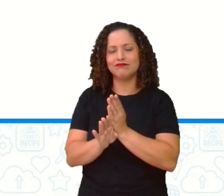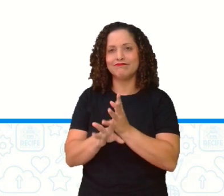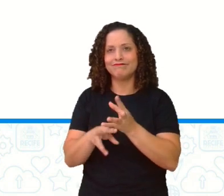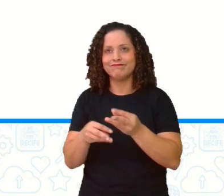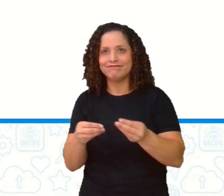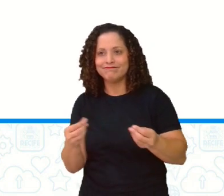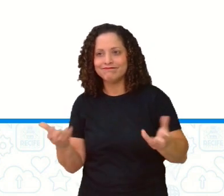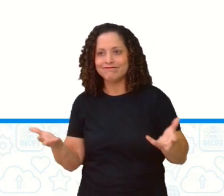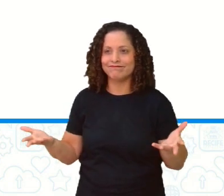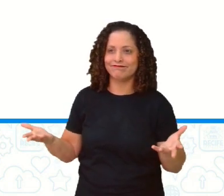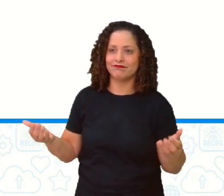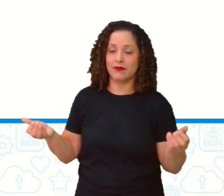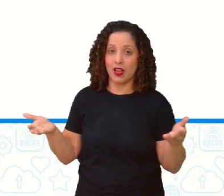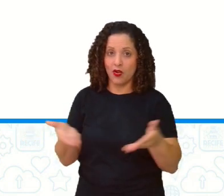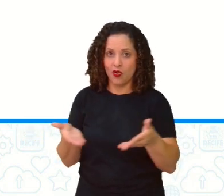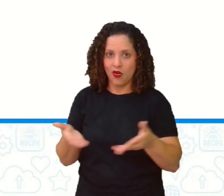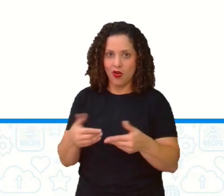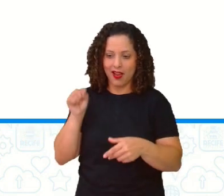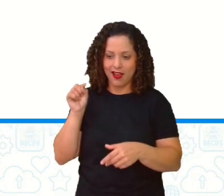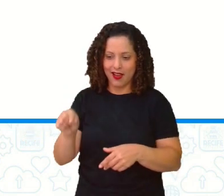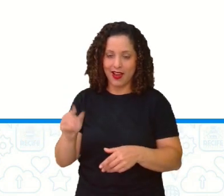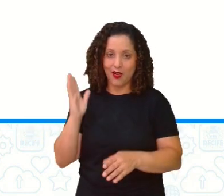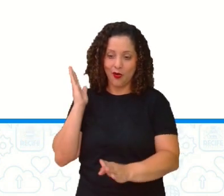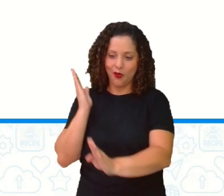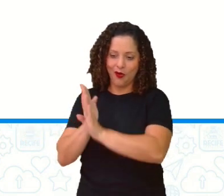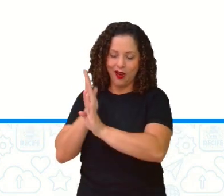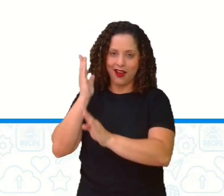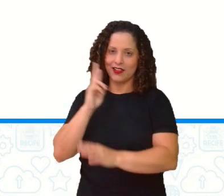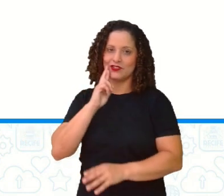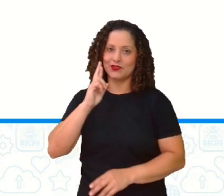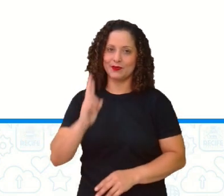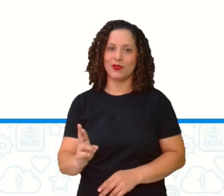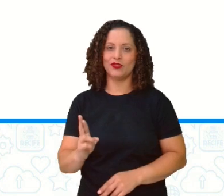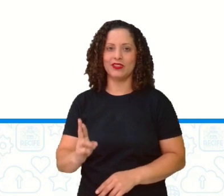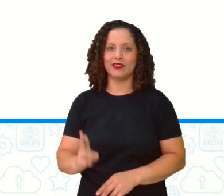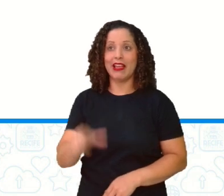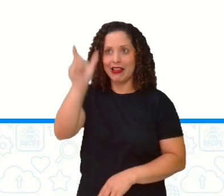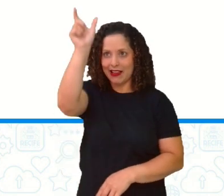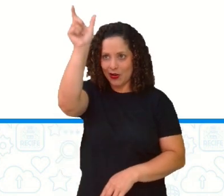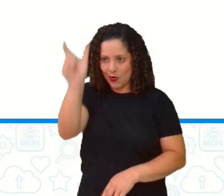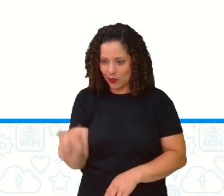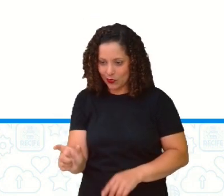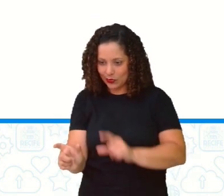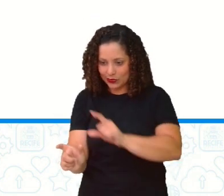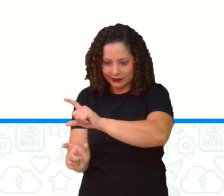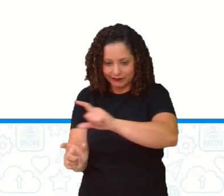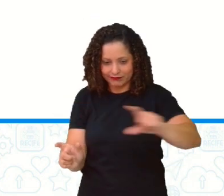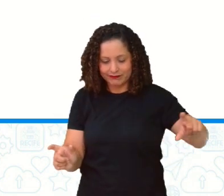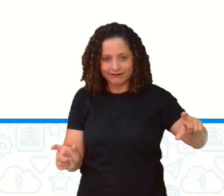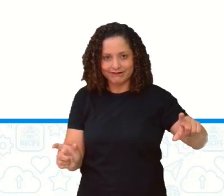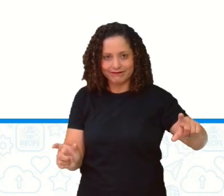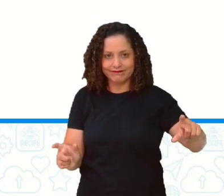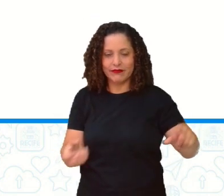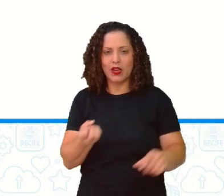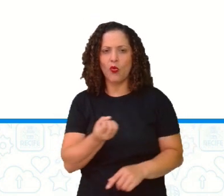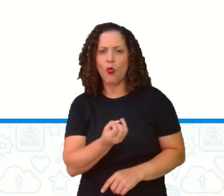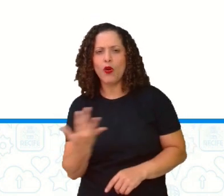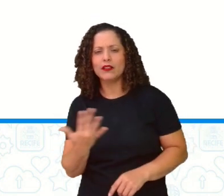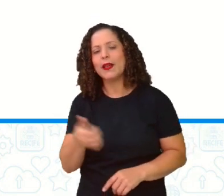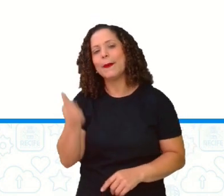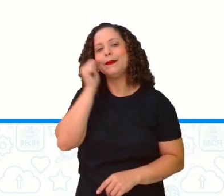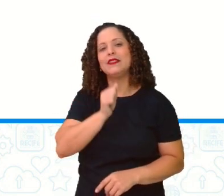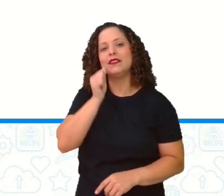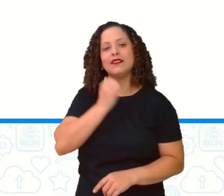meninas e aí você vai achar o resultado, né? Fazendo o encontro da linha com a coluna. Quantas meninas gostam de